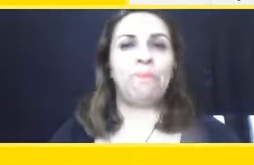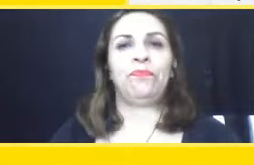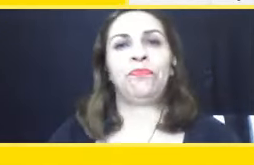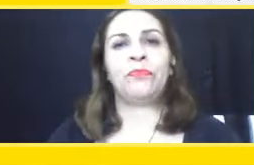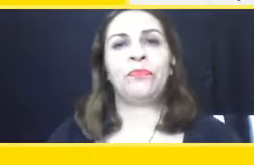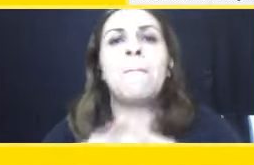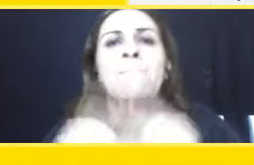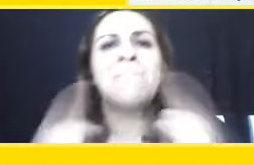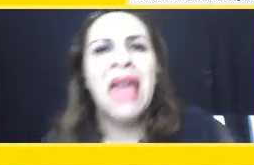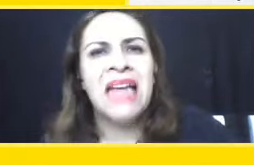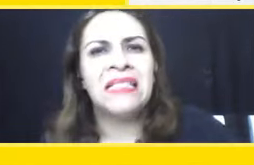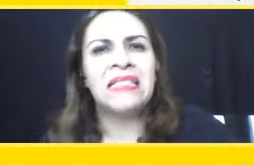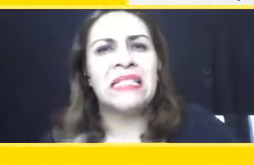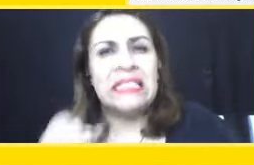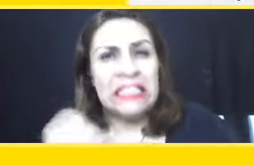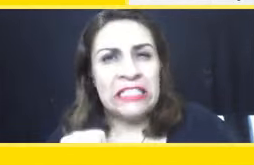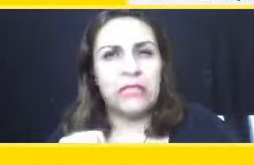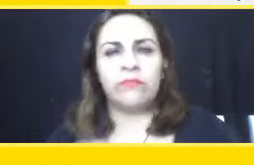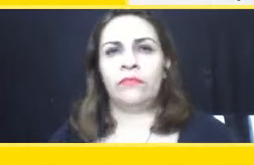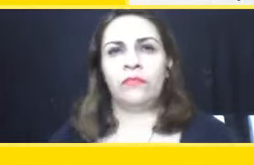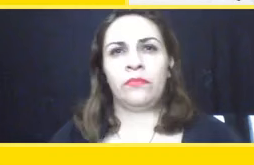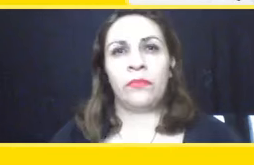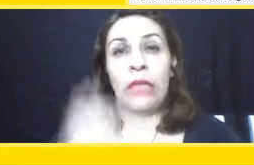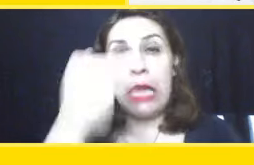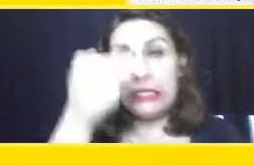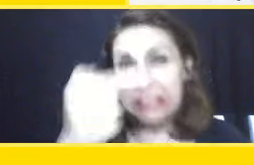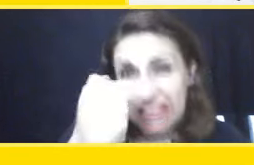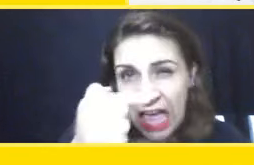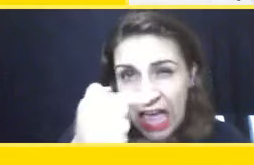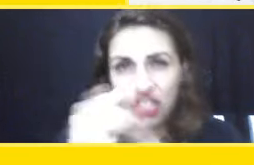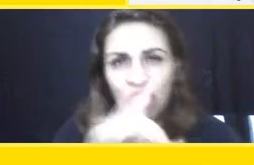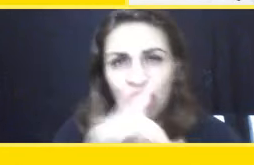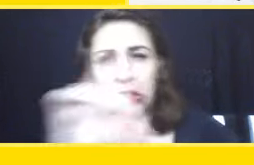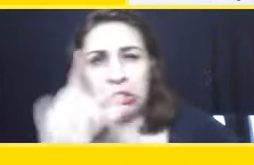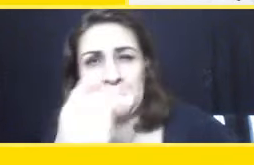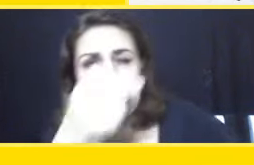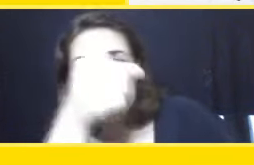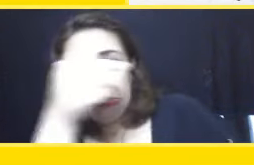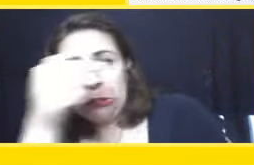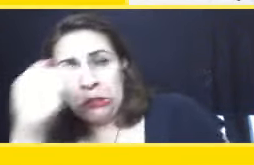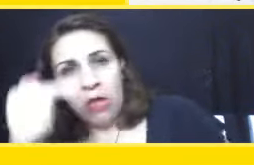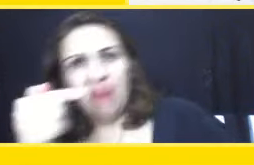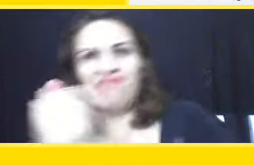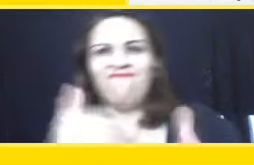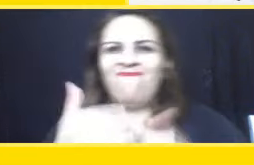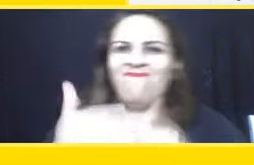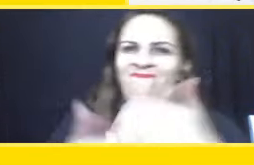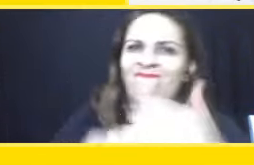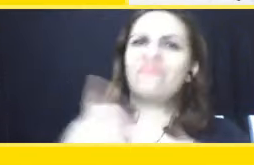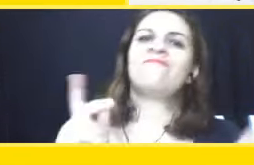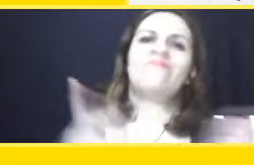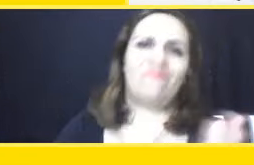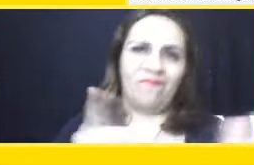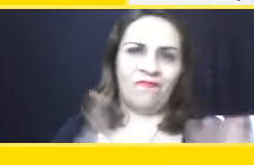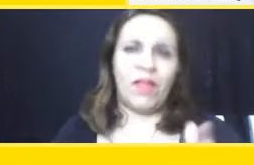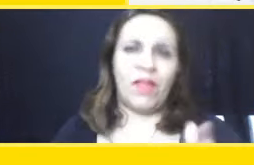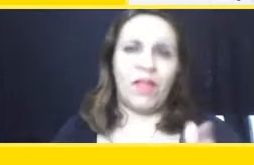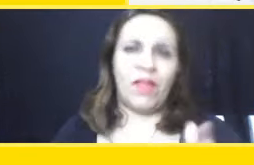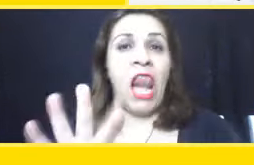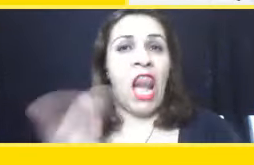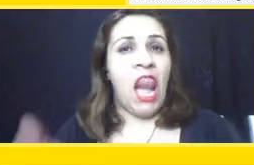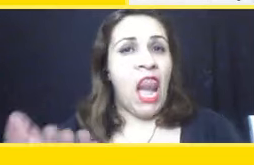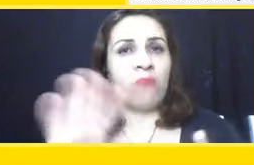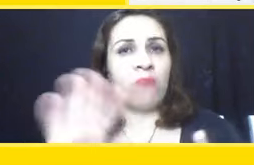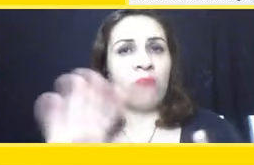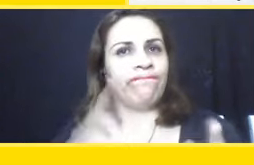esse período, principalmente nos 7 primeiros dias, ela desenvolveu algum sintoma, aí ela é classificada como leve, moderada